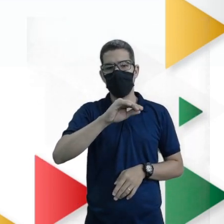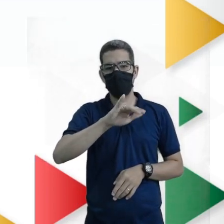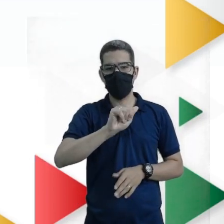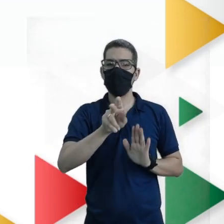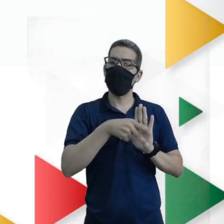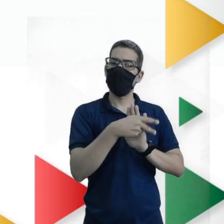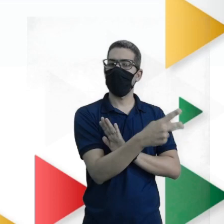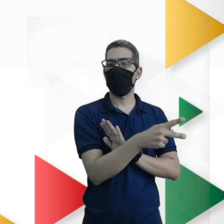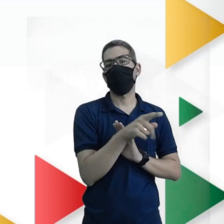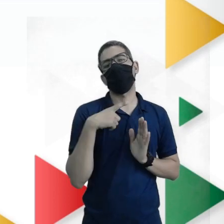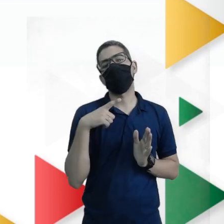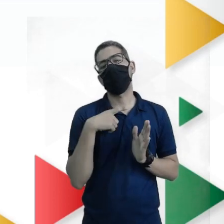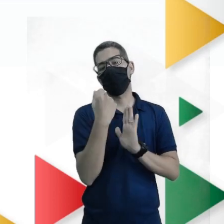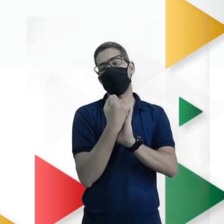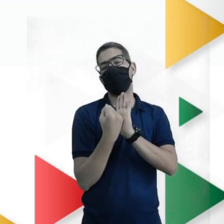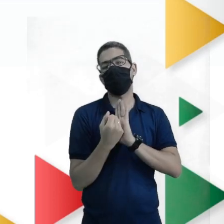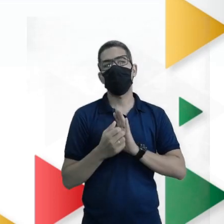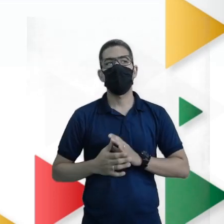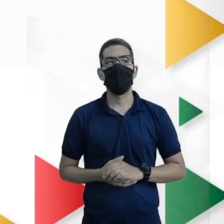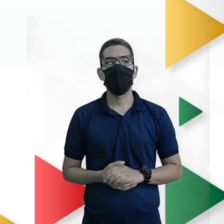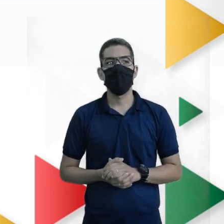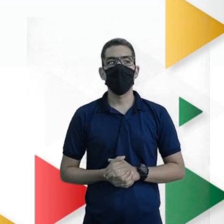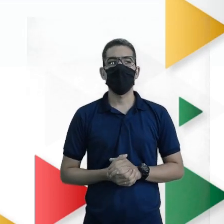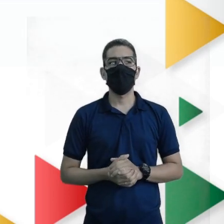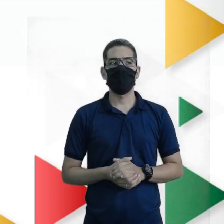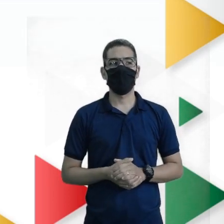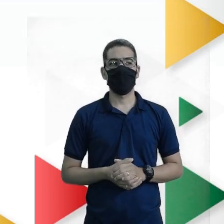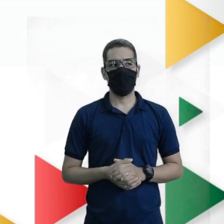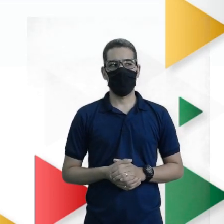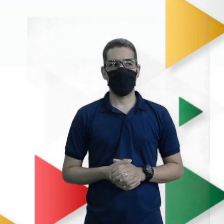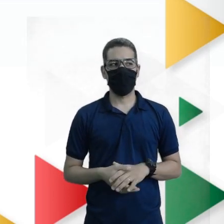você seguir. Então, tanto aí nesse período